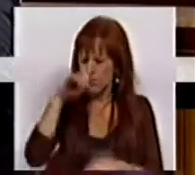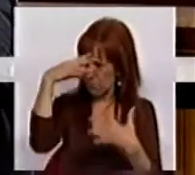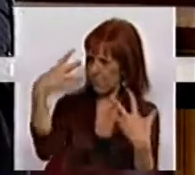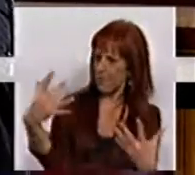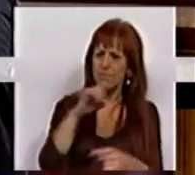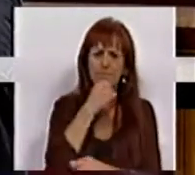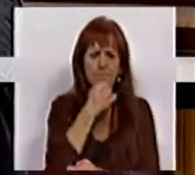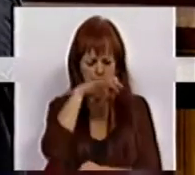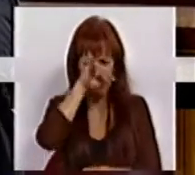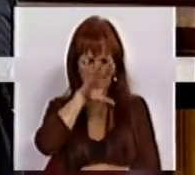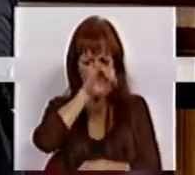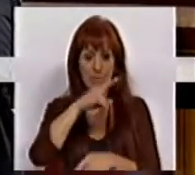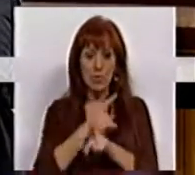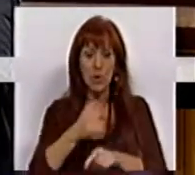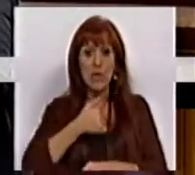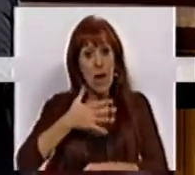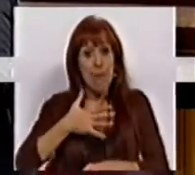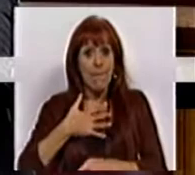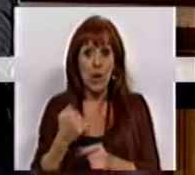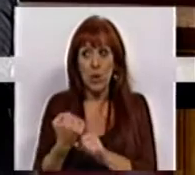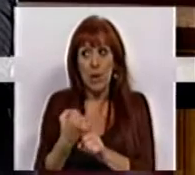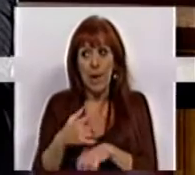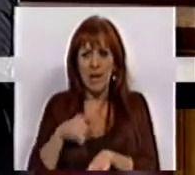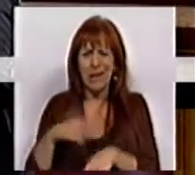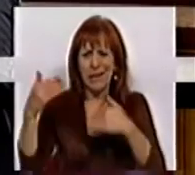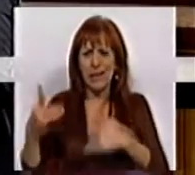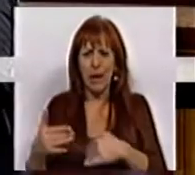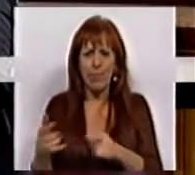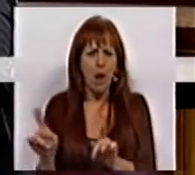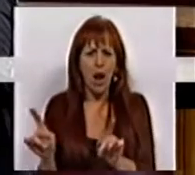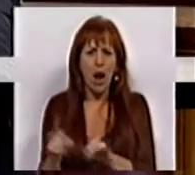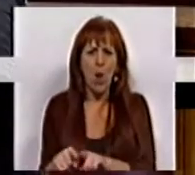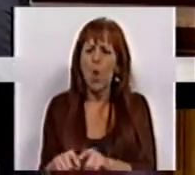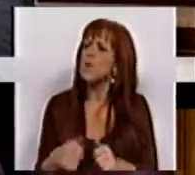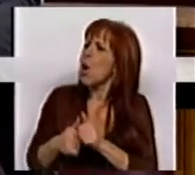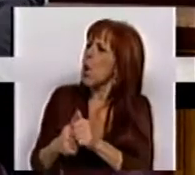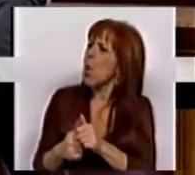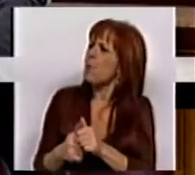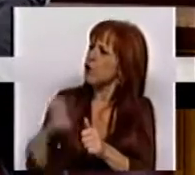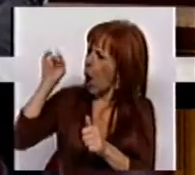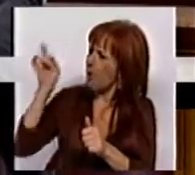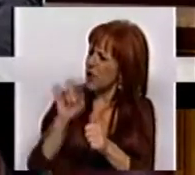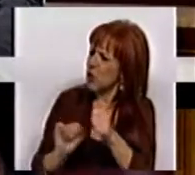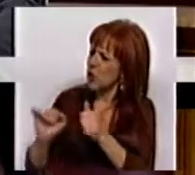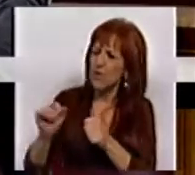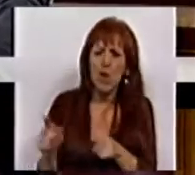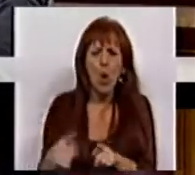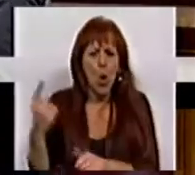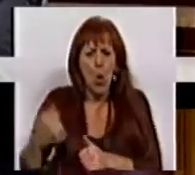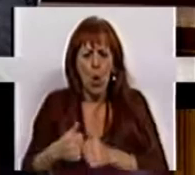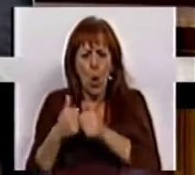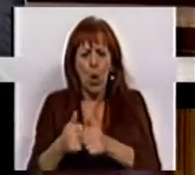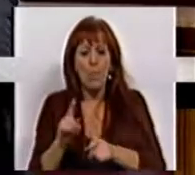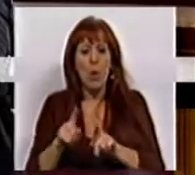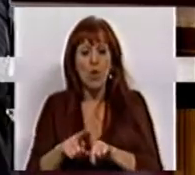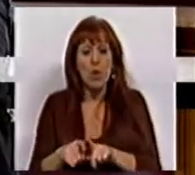estupefacto com o facto das empresas de trabalho temporário não estarem a cumprir com as obrigações, não estarem a